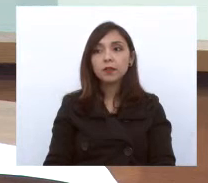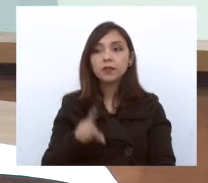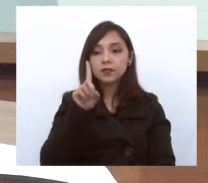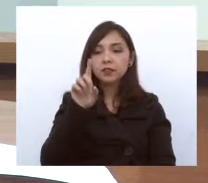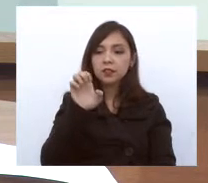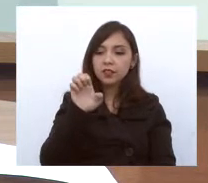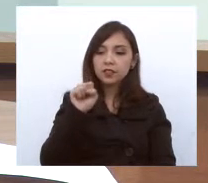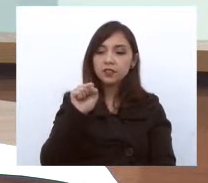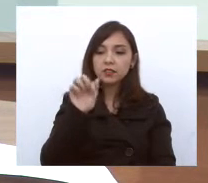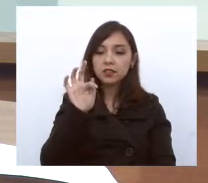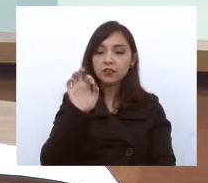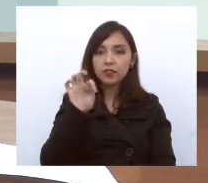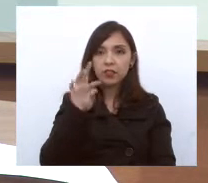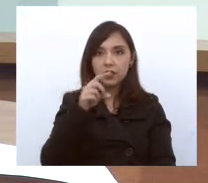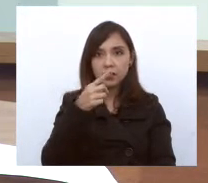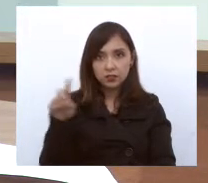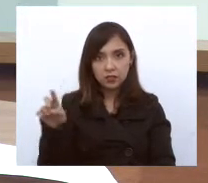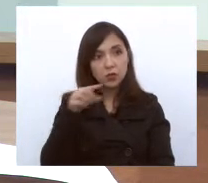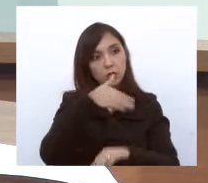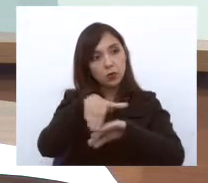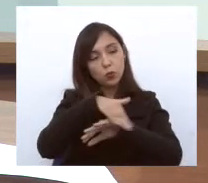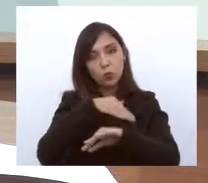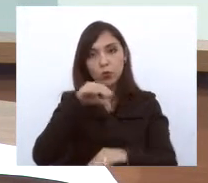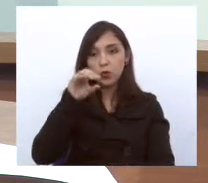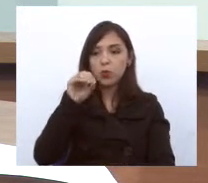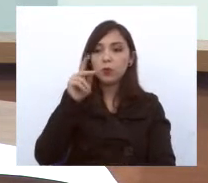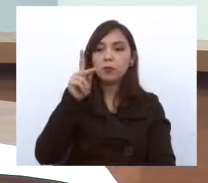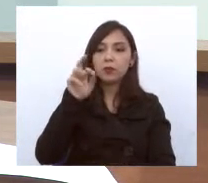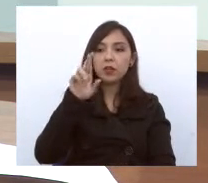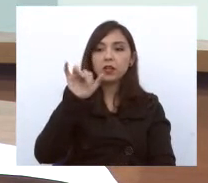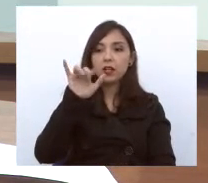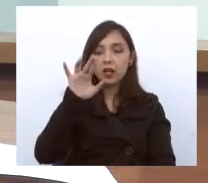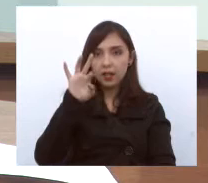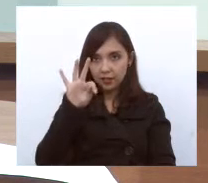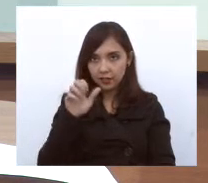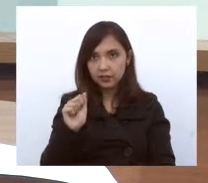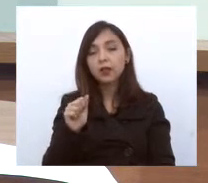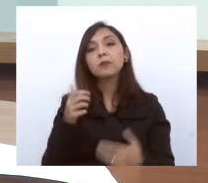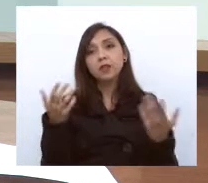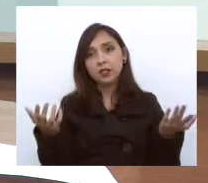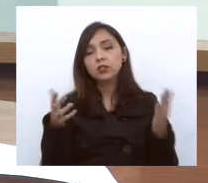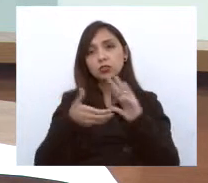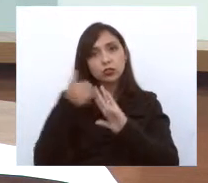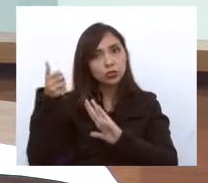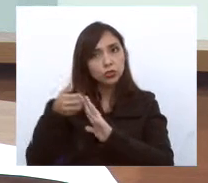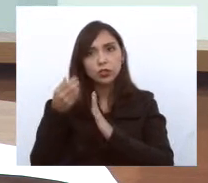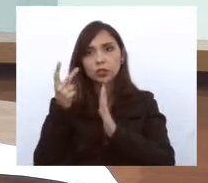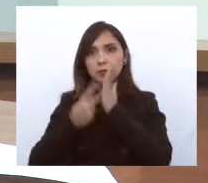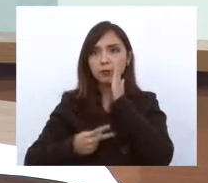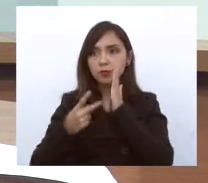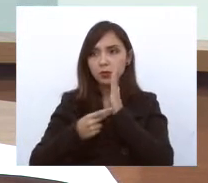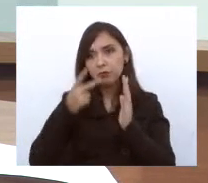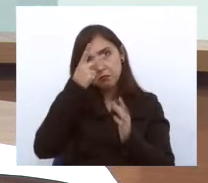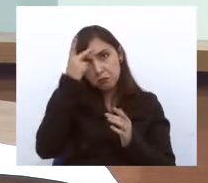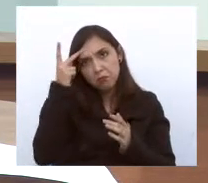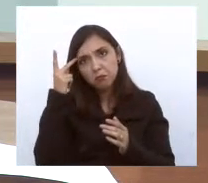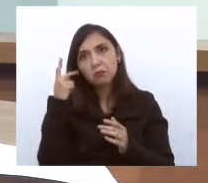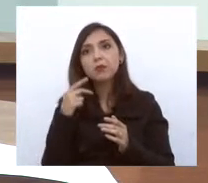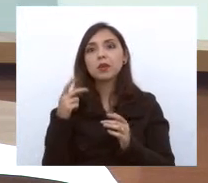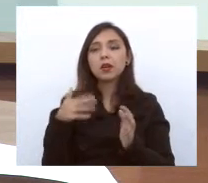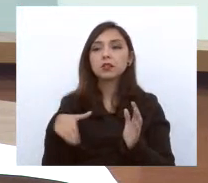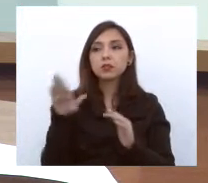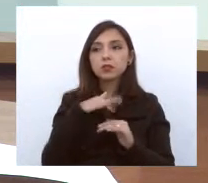desafetação das ruas da Vila Operária. Agora nós tiramos aí da frente esse projeto, as pessoas,